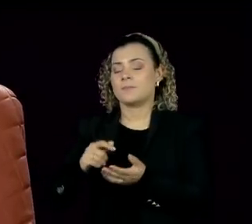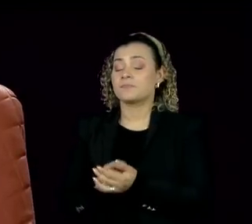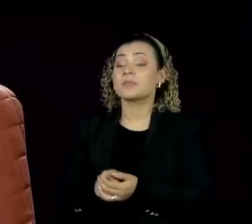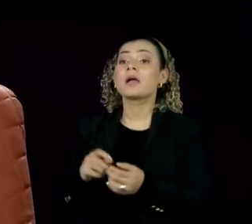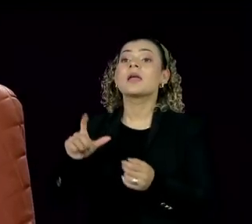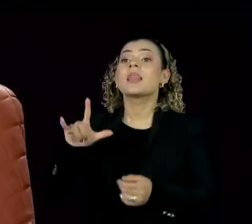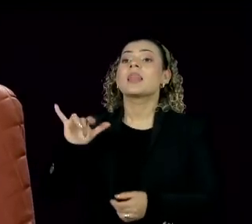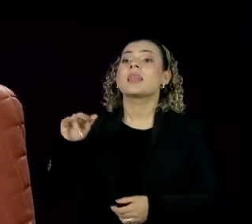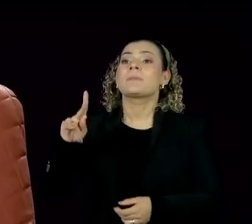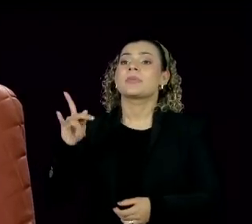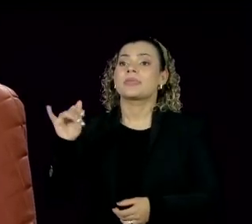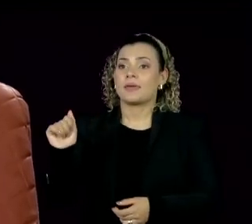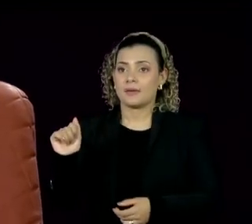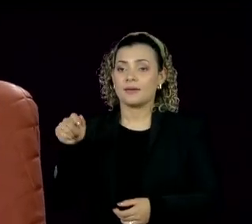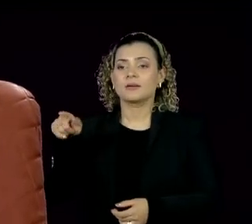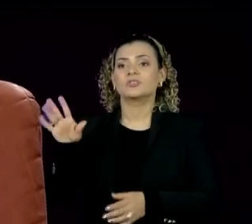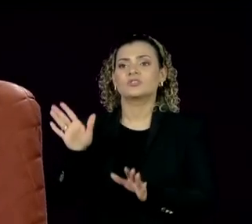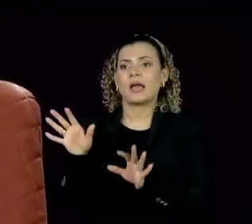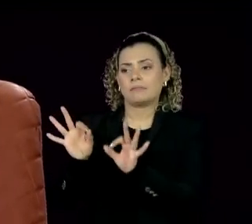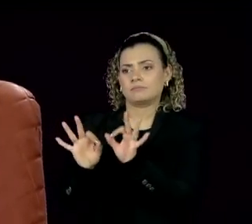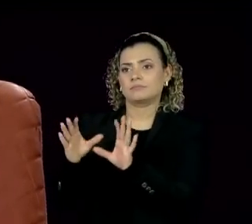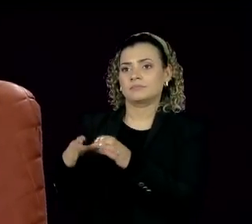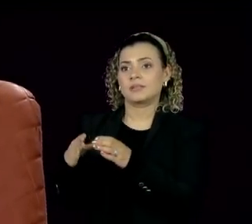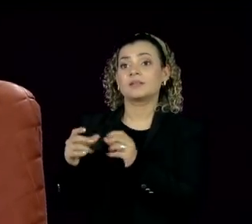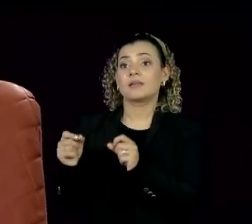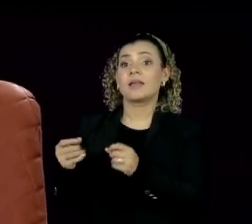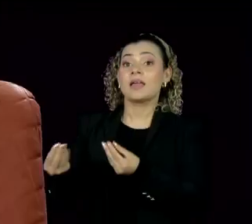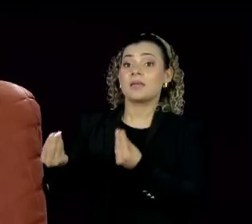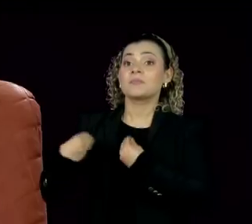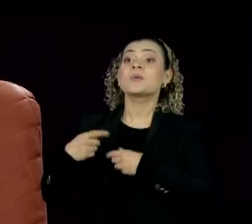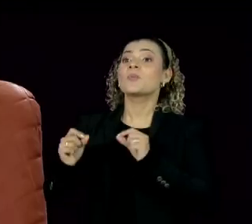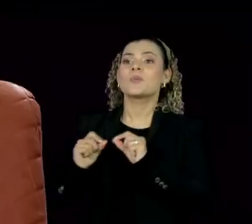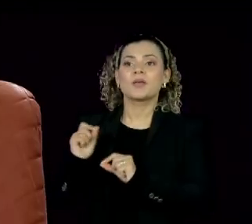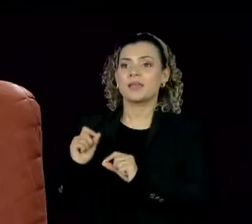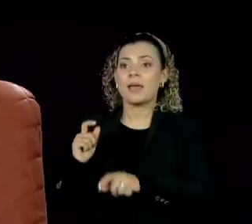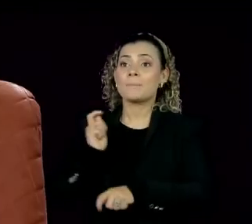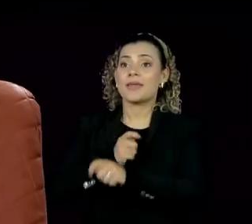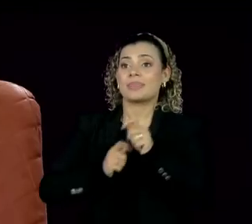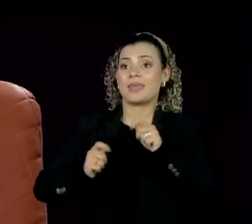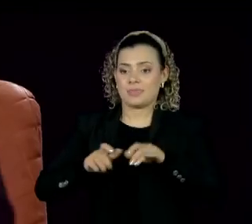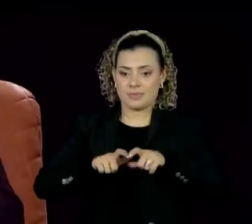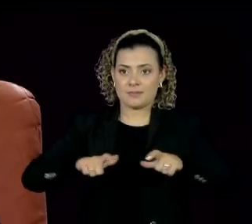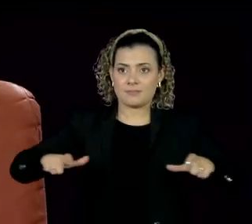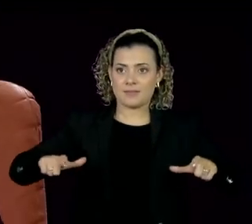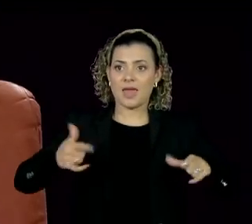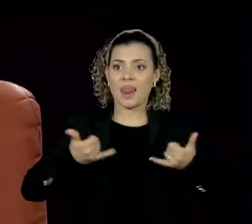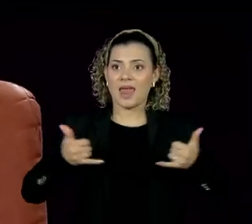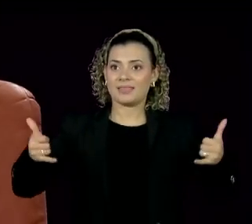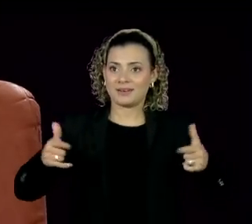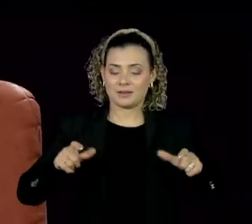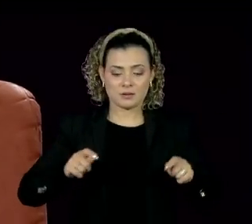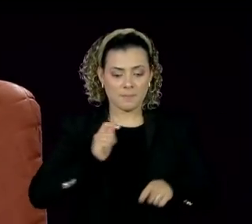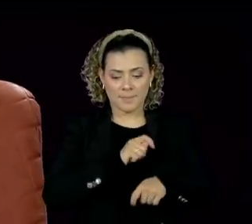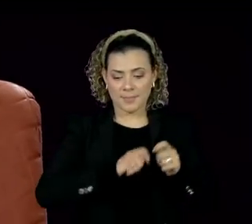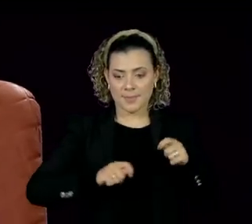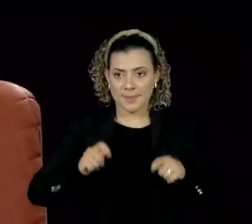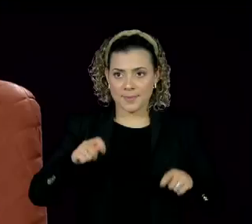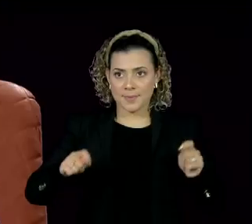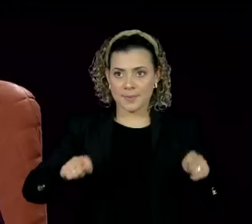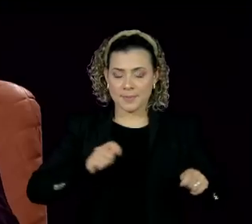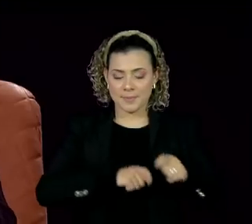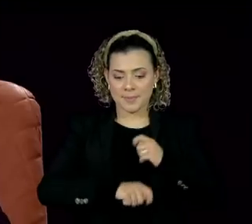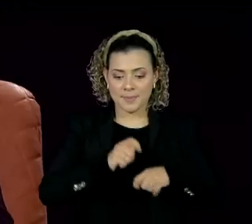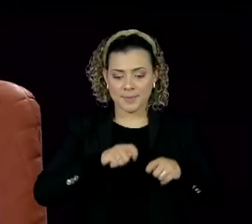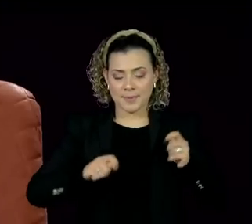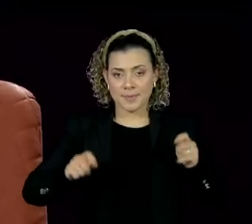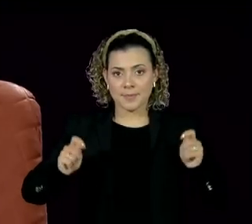Liminha, que já tinha produzido Radioatividade da Blitz, me deu uma bateria eletrônica e eu comecei a estudar e comecei minha primeira música na bateria eletrônica e